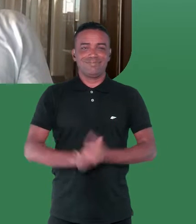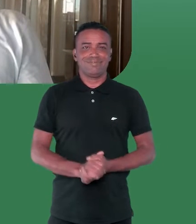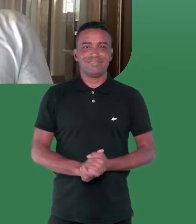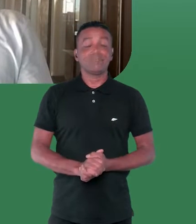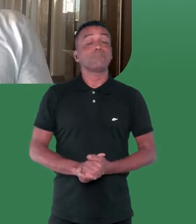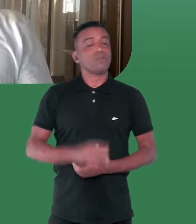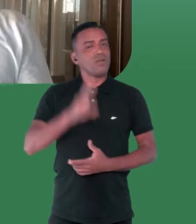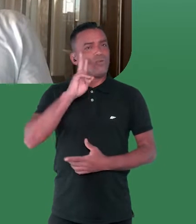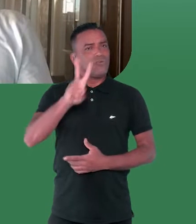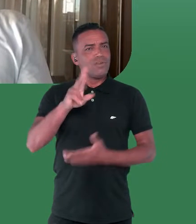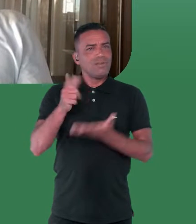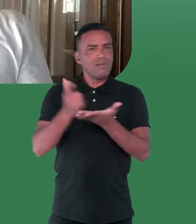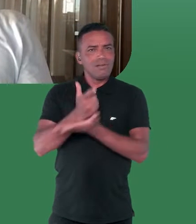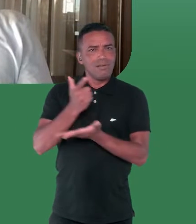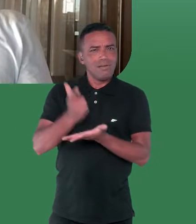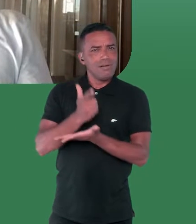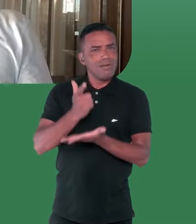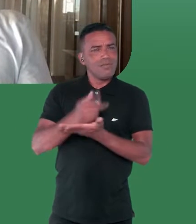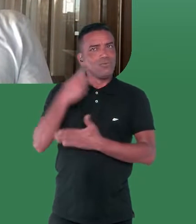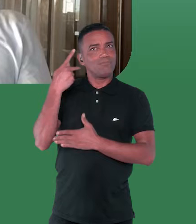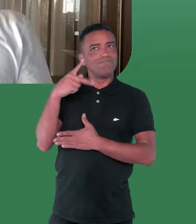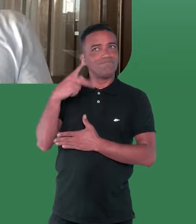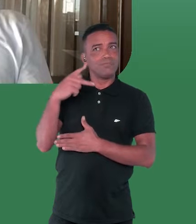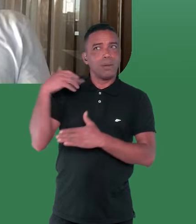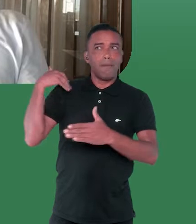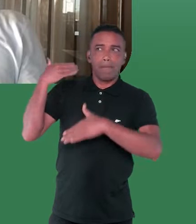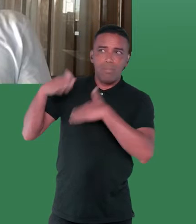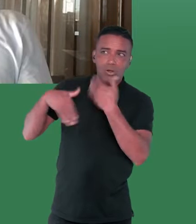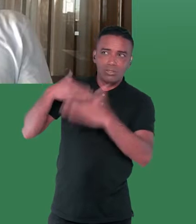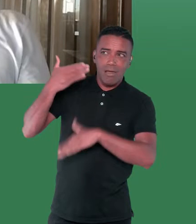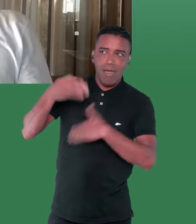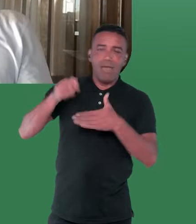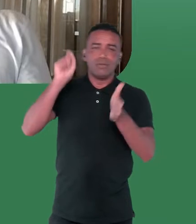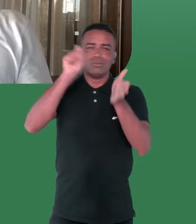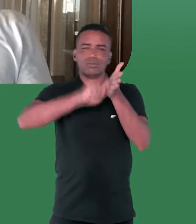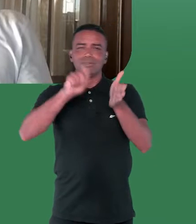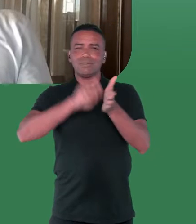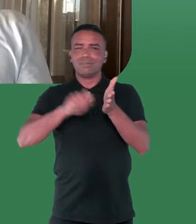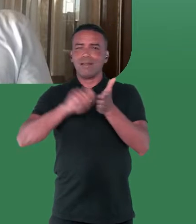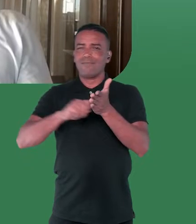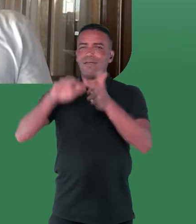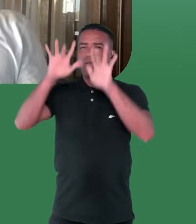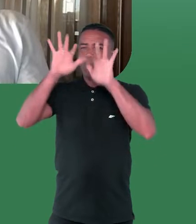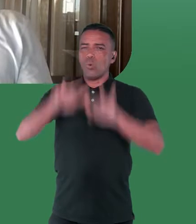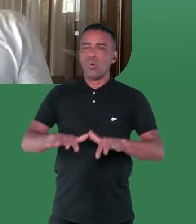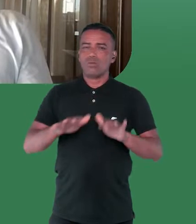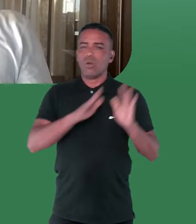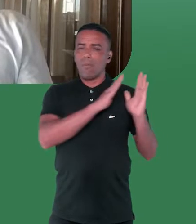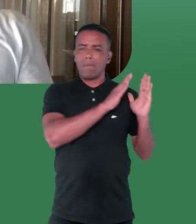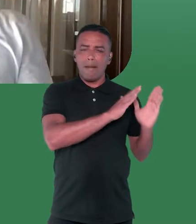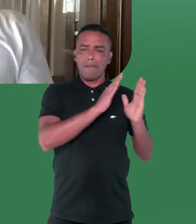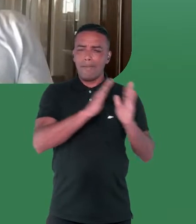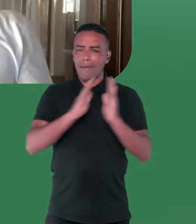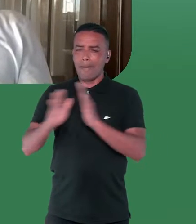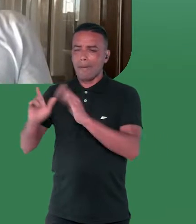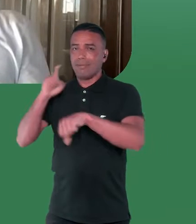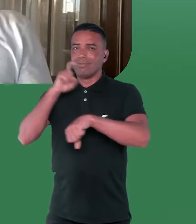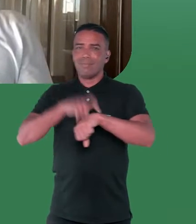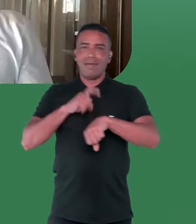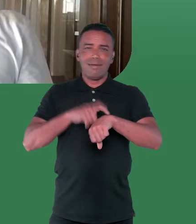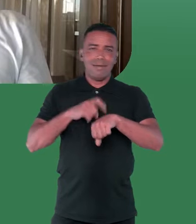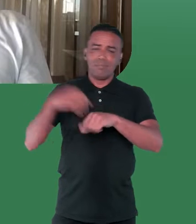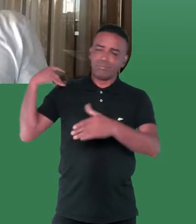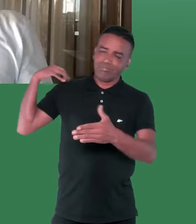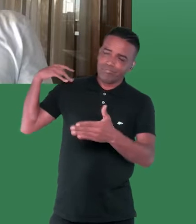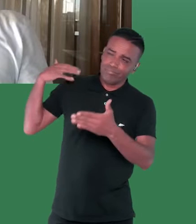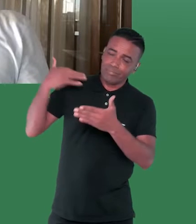E eu vi aqui no livro que, pelo processo que você escreveu, você buscou uma ordem cronológica, né? Dos Sim. fatos. Foi por aí